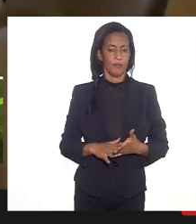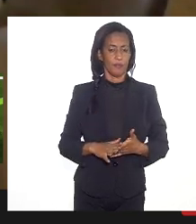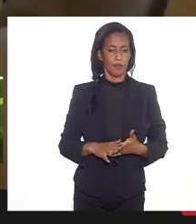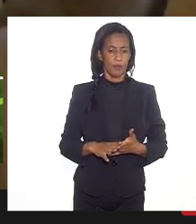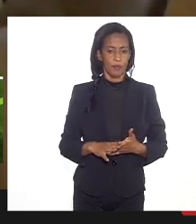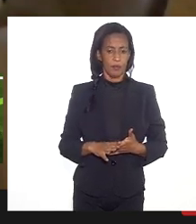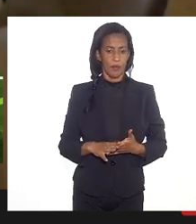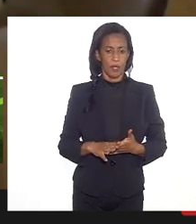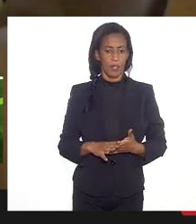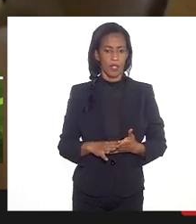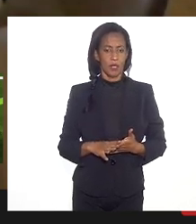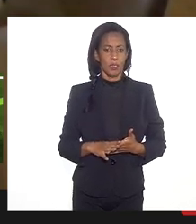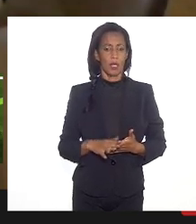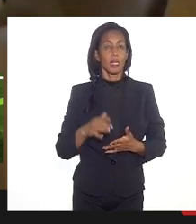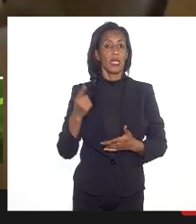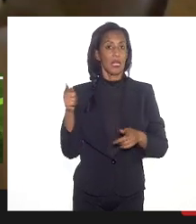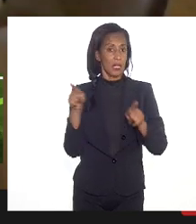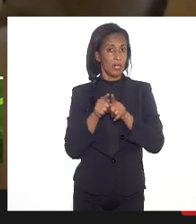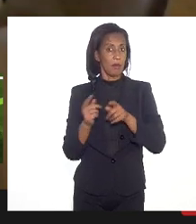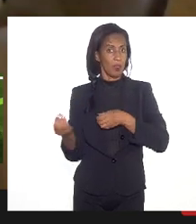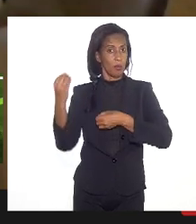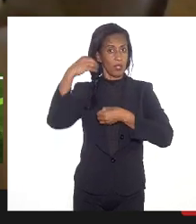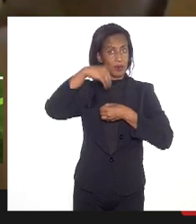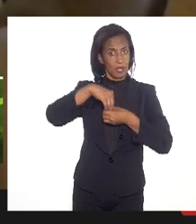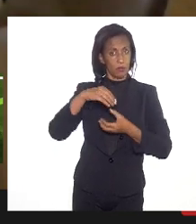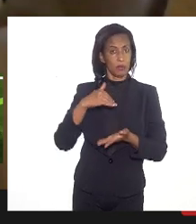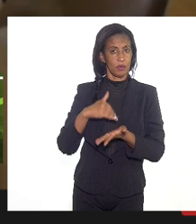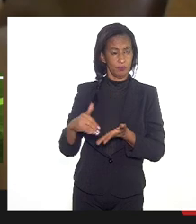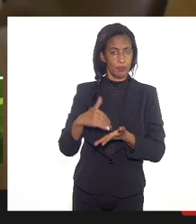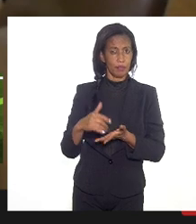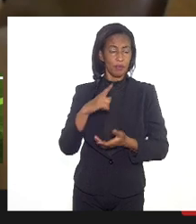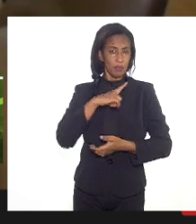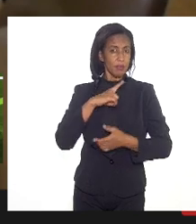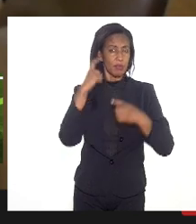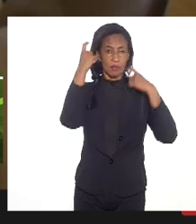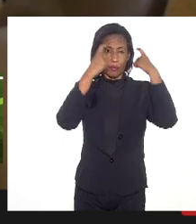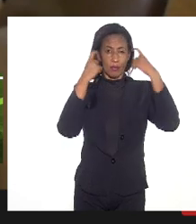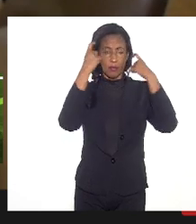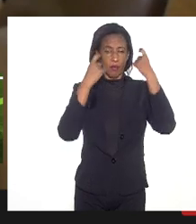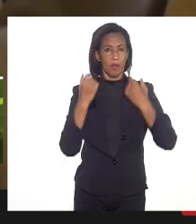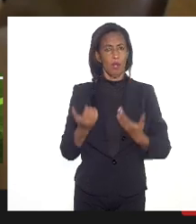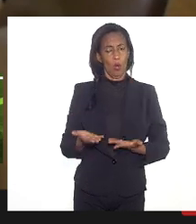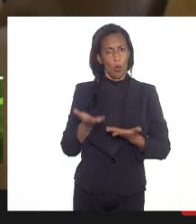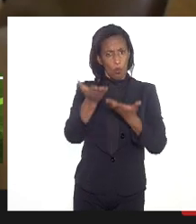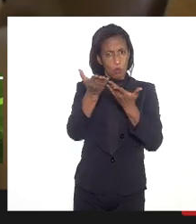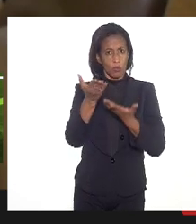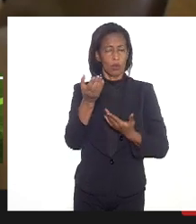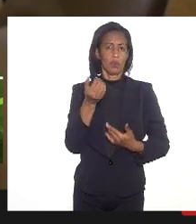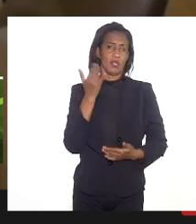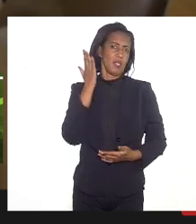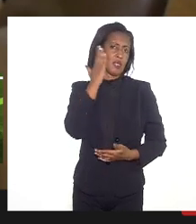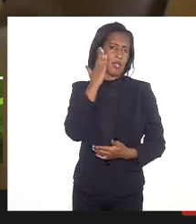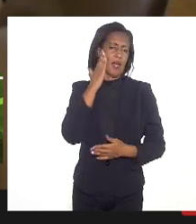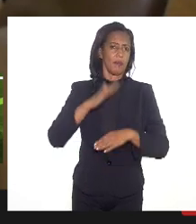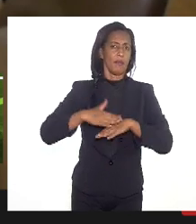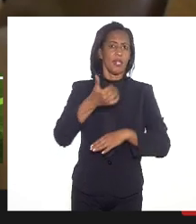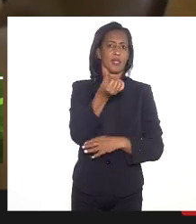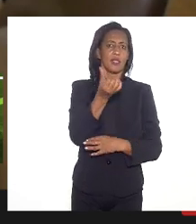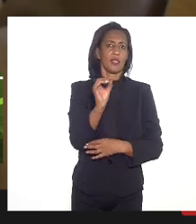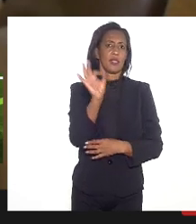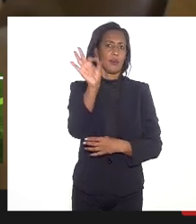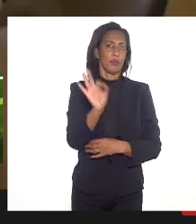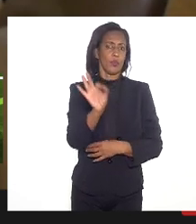implementar aqui na secretaria. E existe essa preocupação. Como a senhora sabe, mais de 60% da força